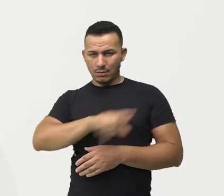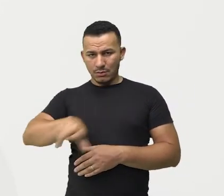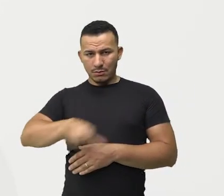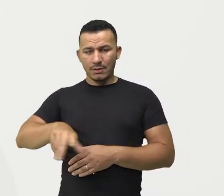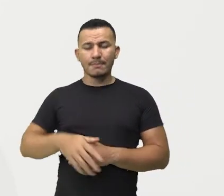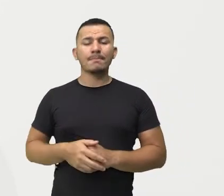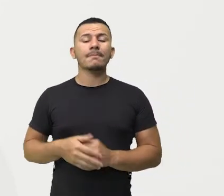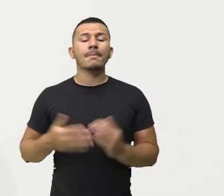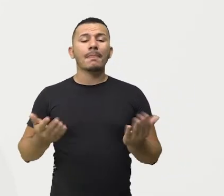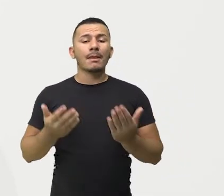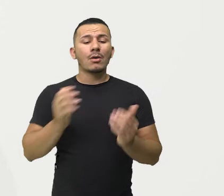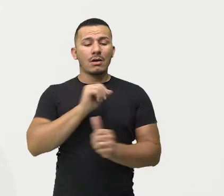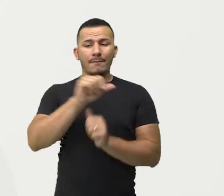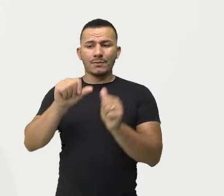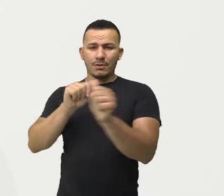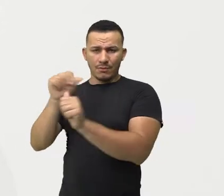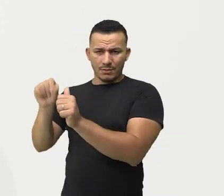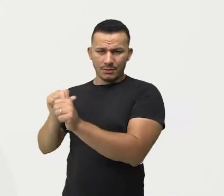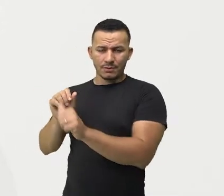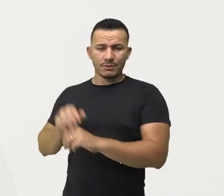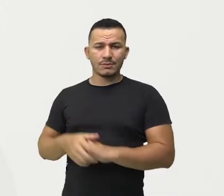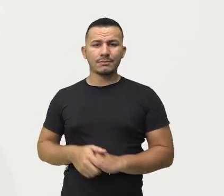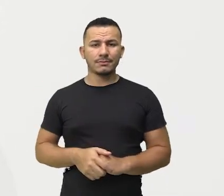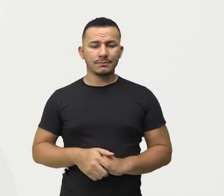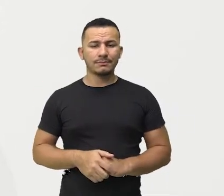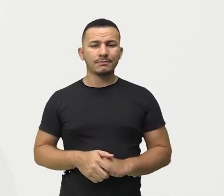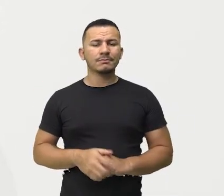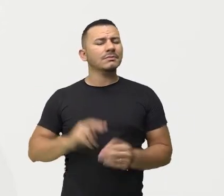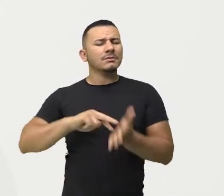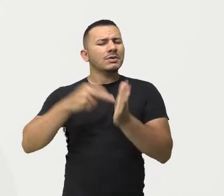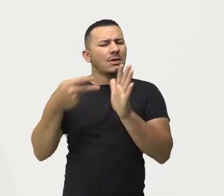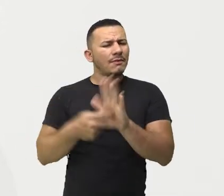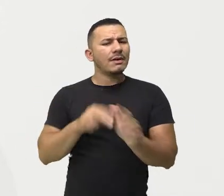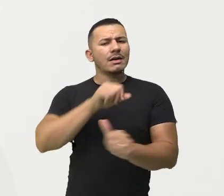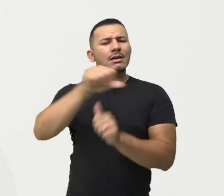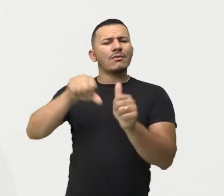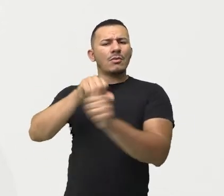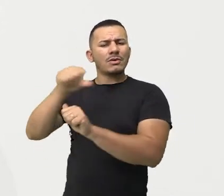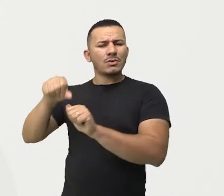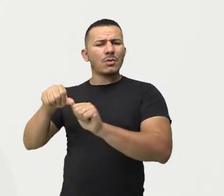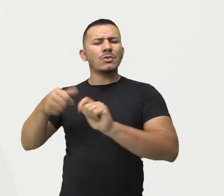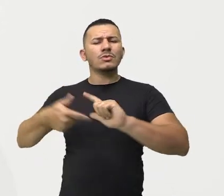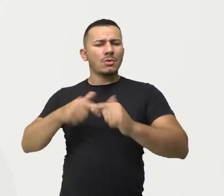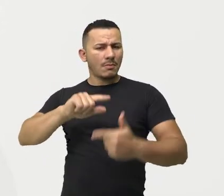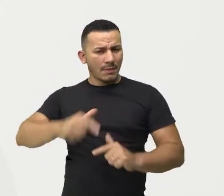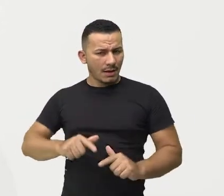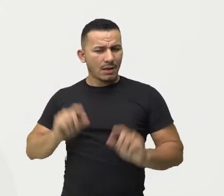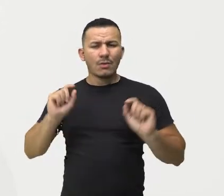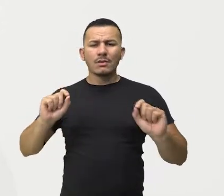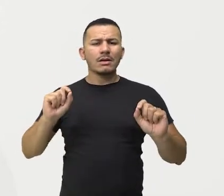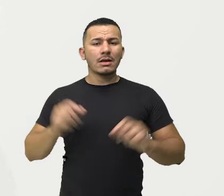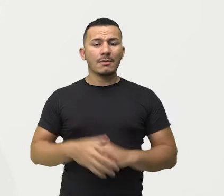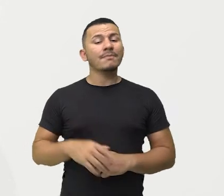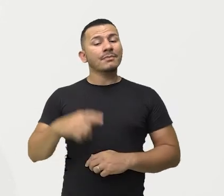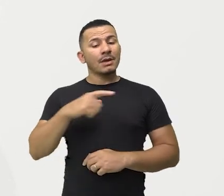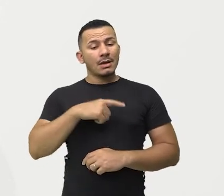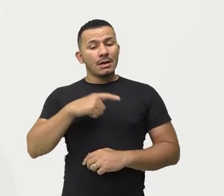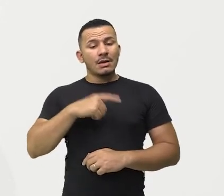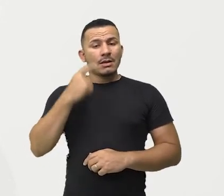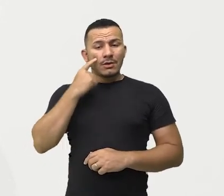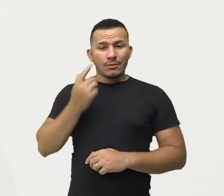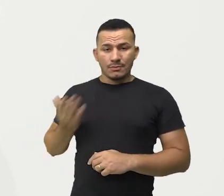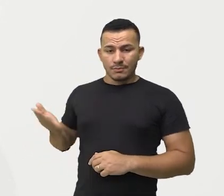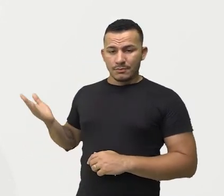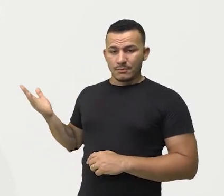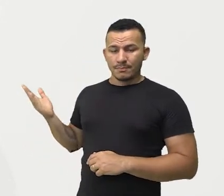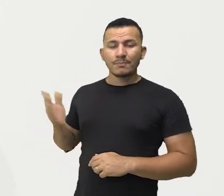às transformações geométricas. Então o que são transformações geométricas? São movimentos,